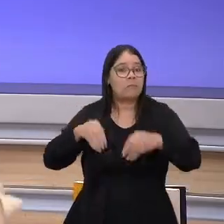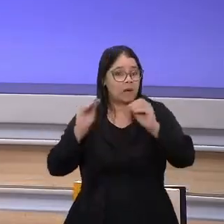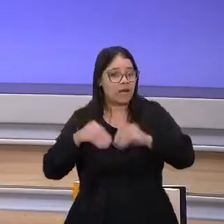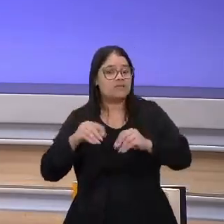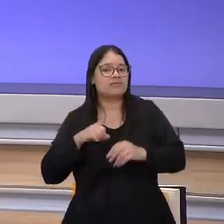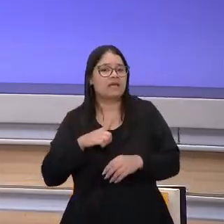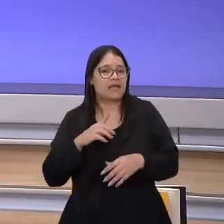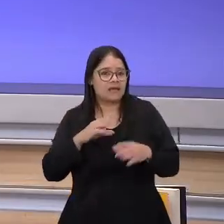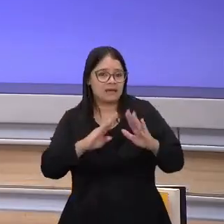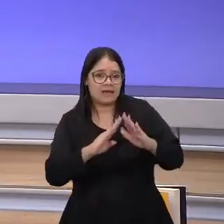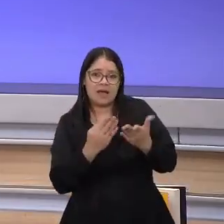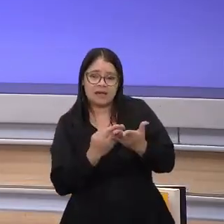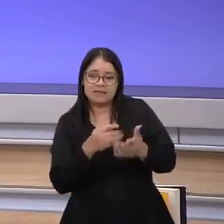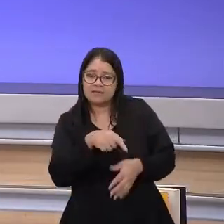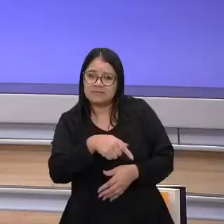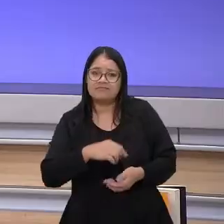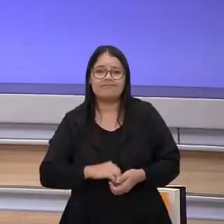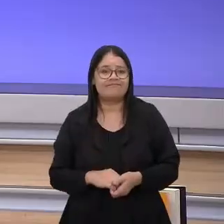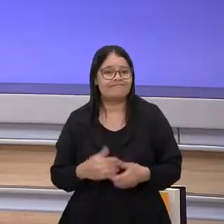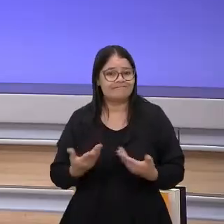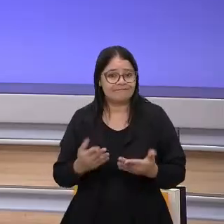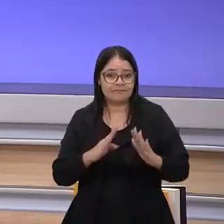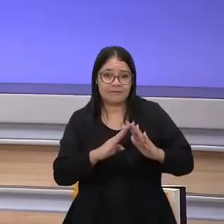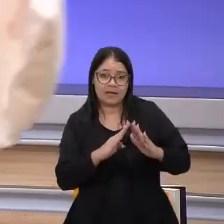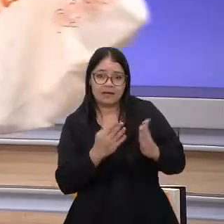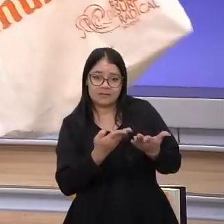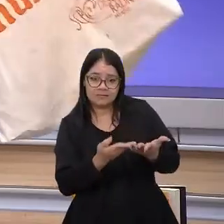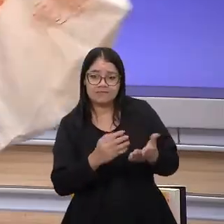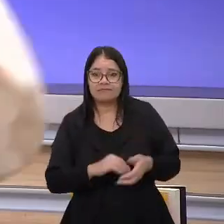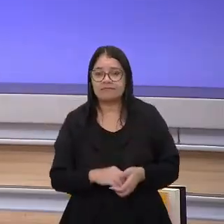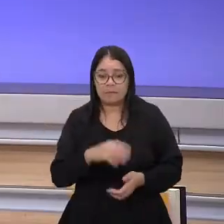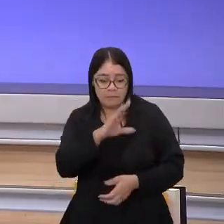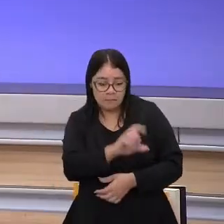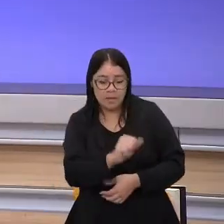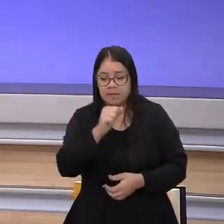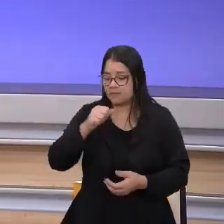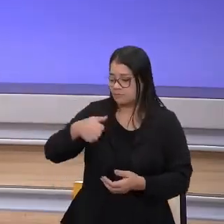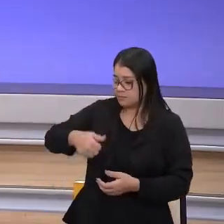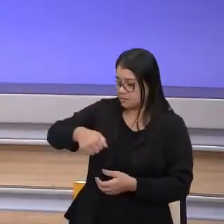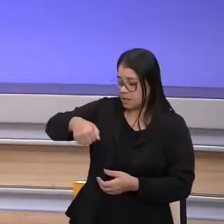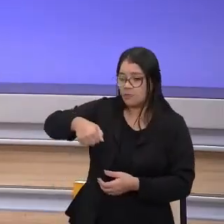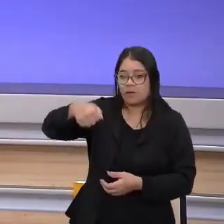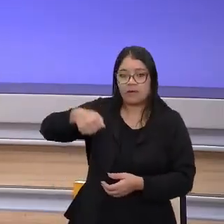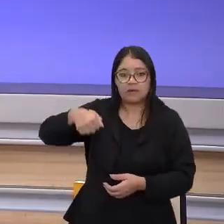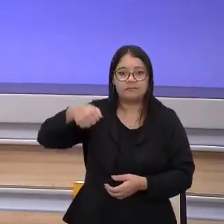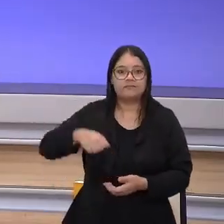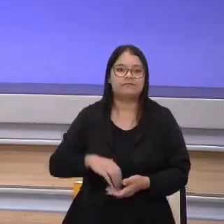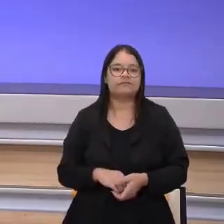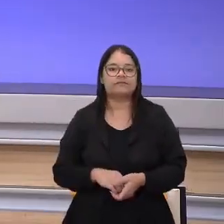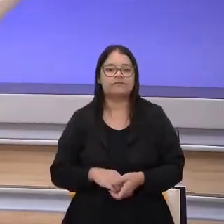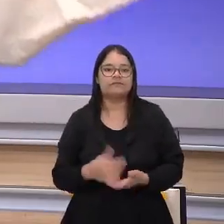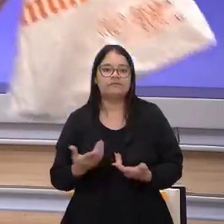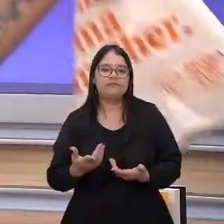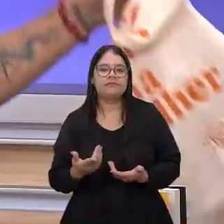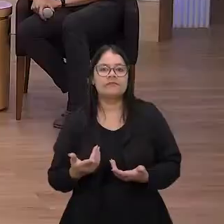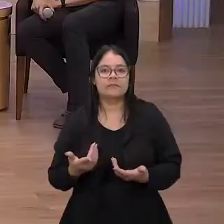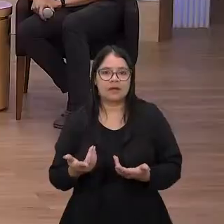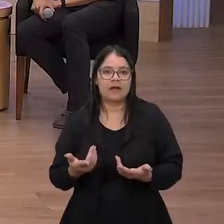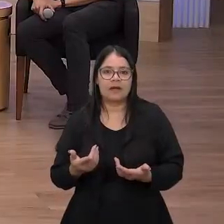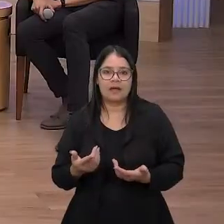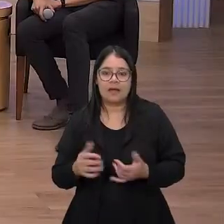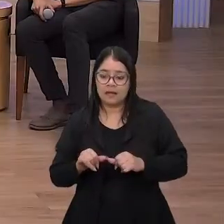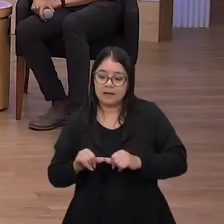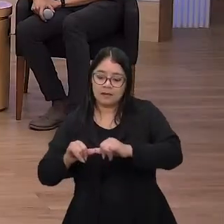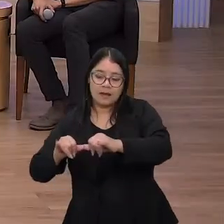você já tem em casa mesmo. Não pegue uma sacola. Eu vi que o Júlio chegou hoje com a bag dele, já me ganhou, chegou com a